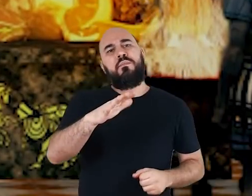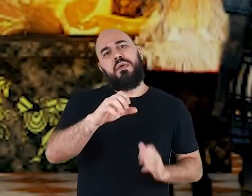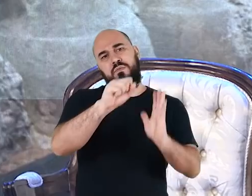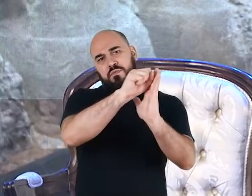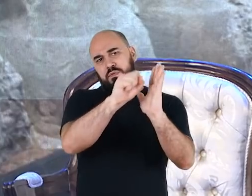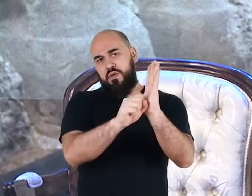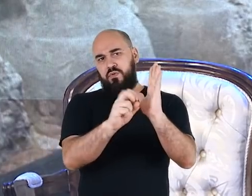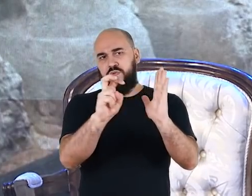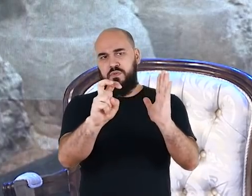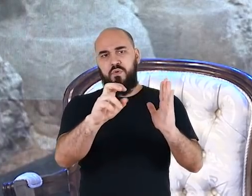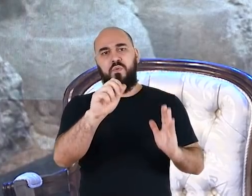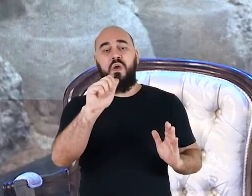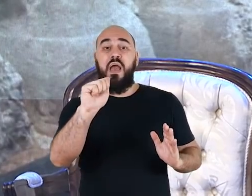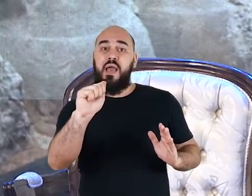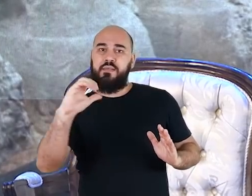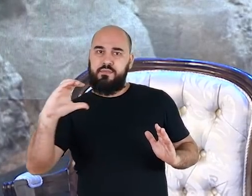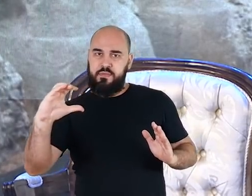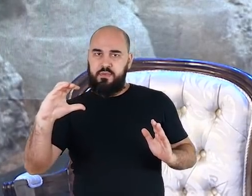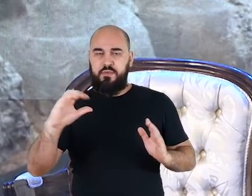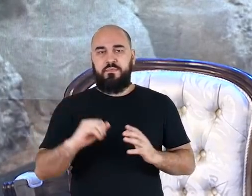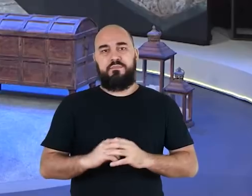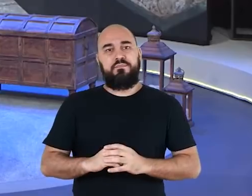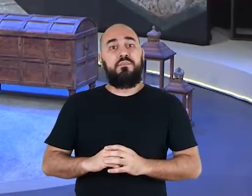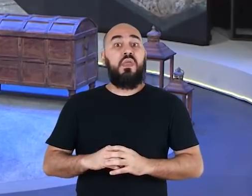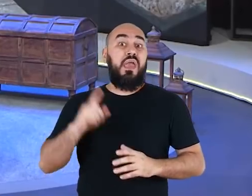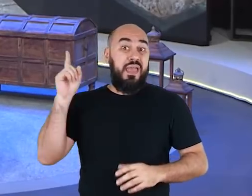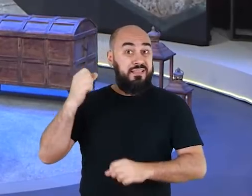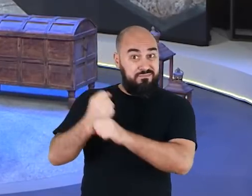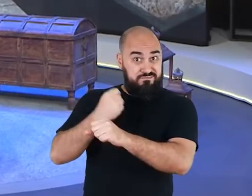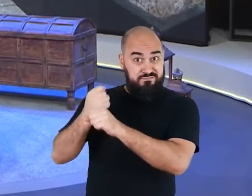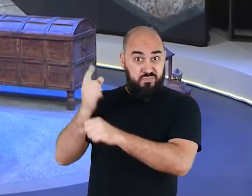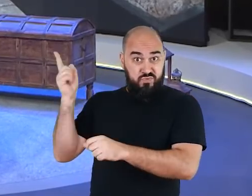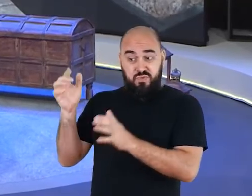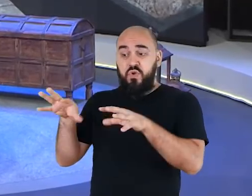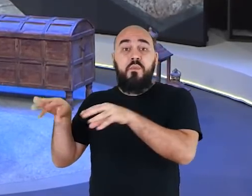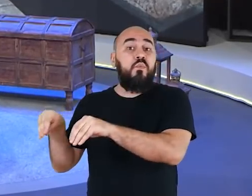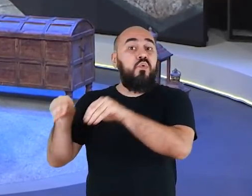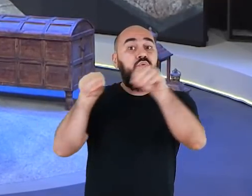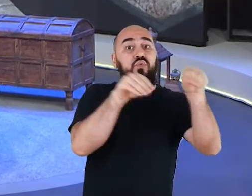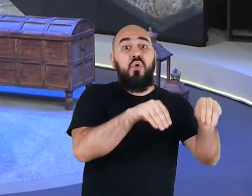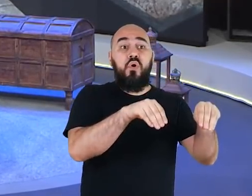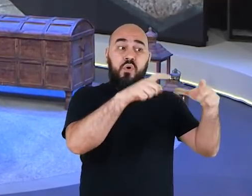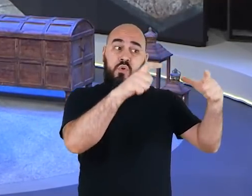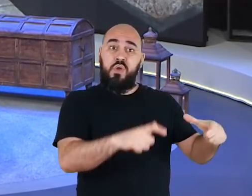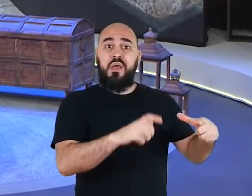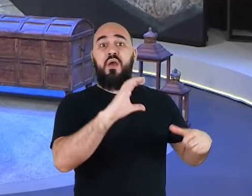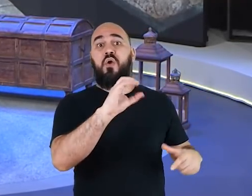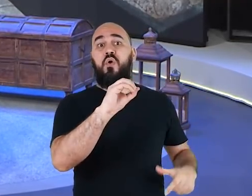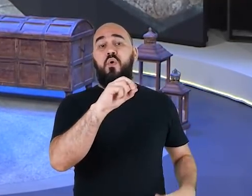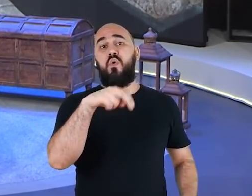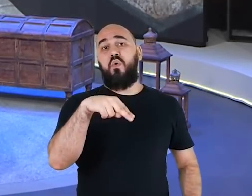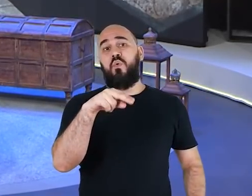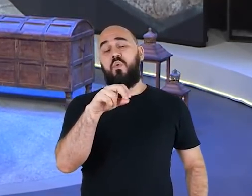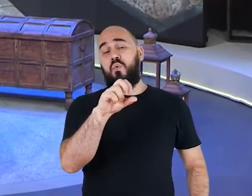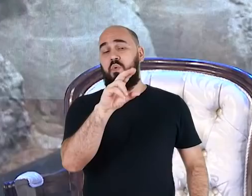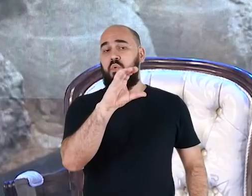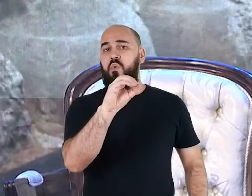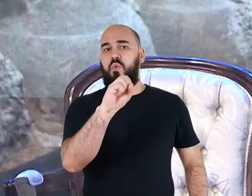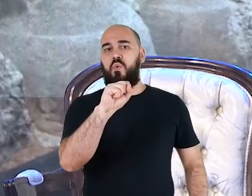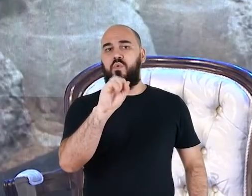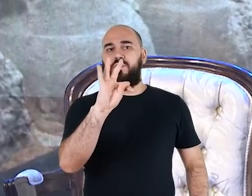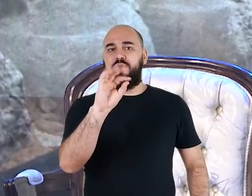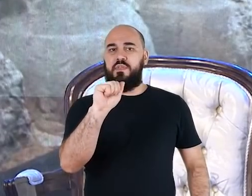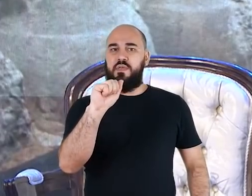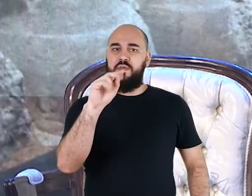a.C. Posteriormente, essa estátua teria sido transferida para Constantinopla, onde acabou sendo destruída por um incêndio no